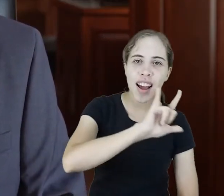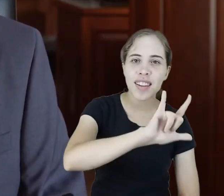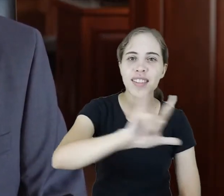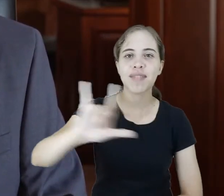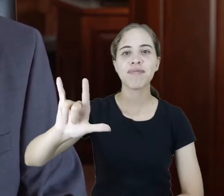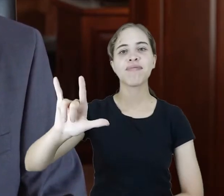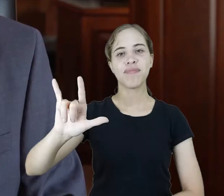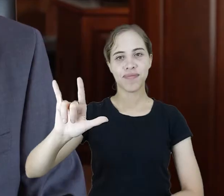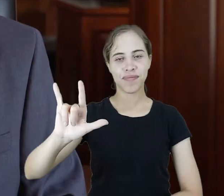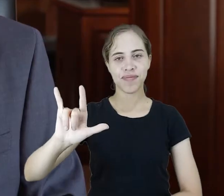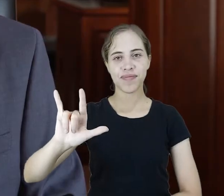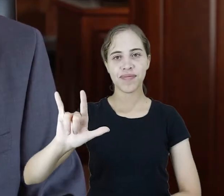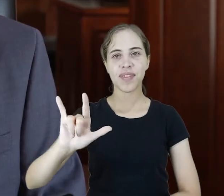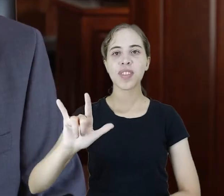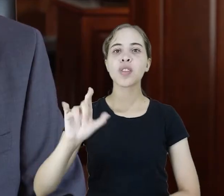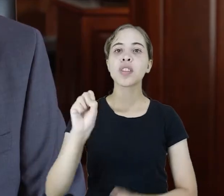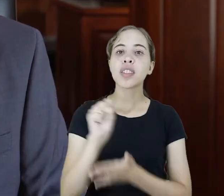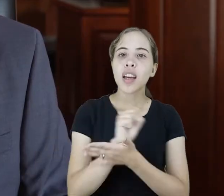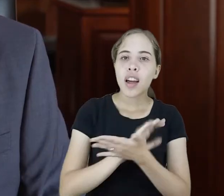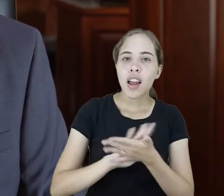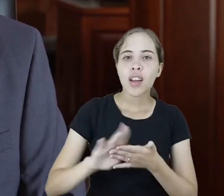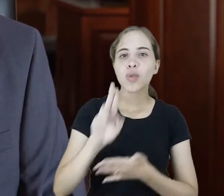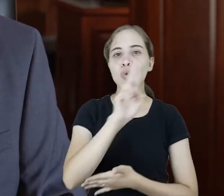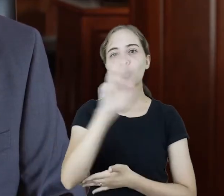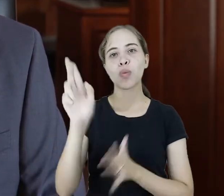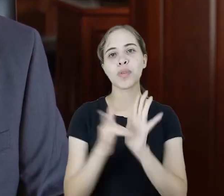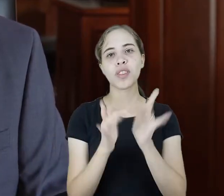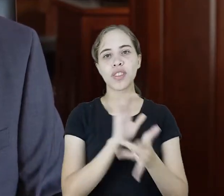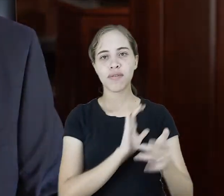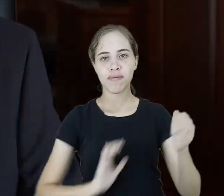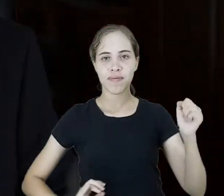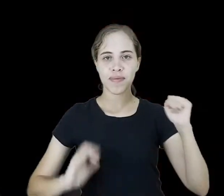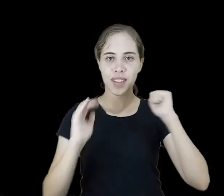um de vocês. No sagrado nome de Jesus Cristo. Amém.